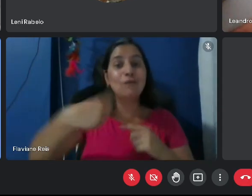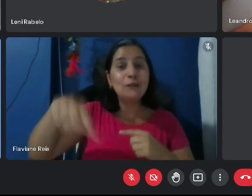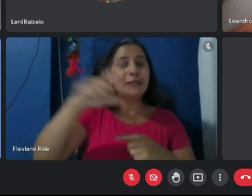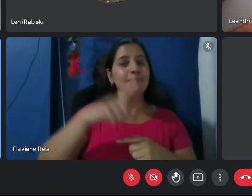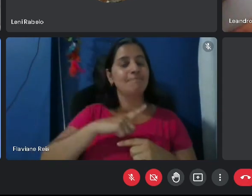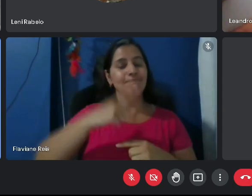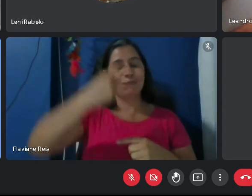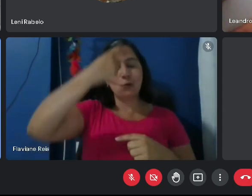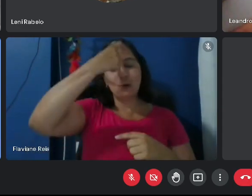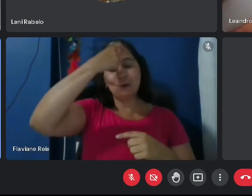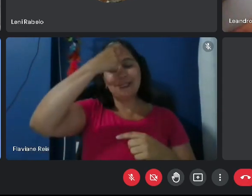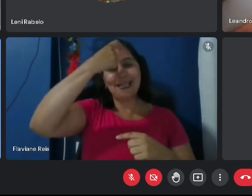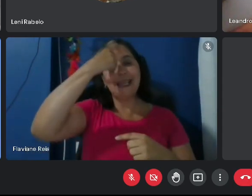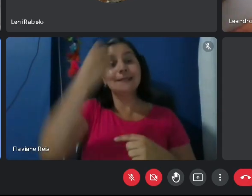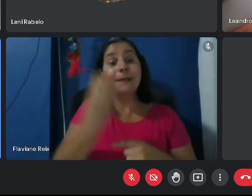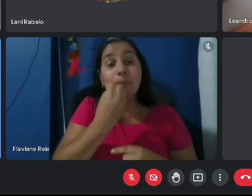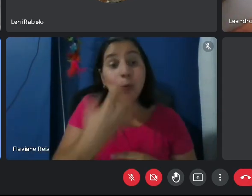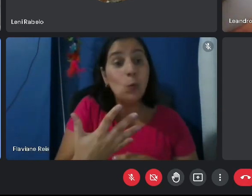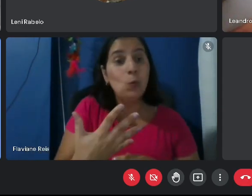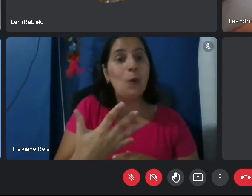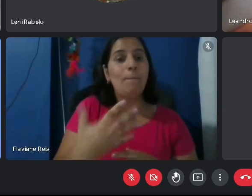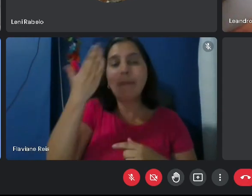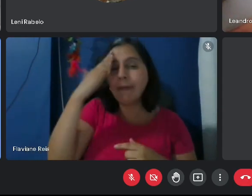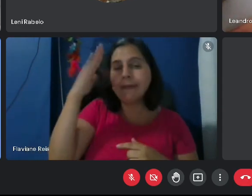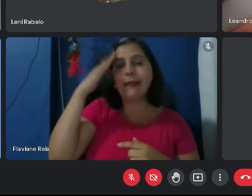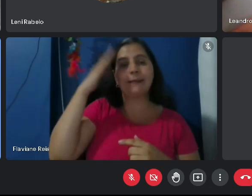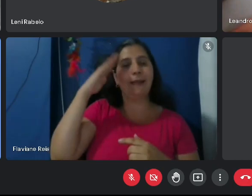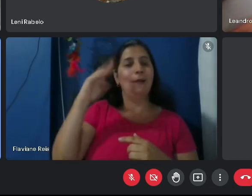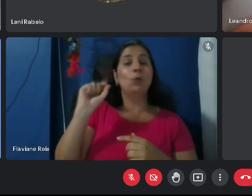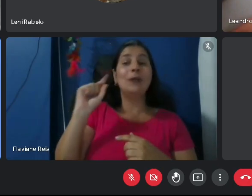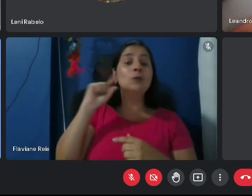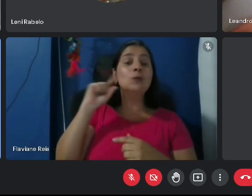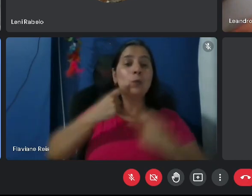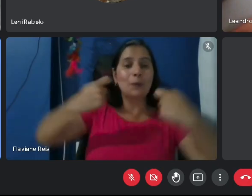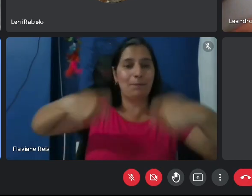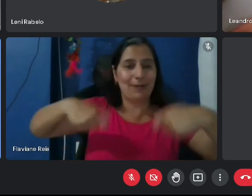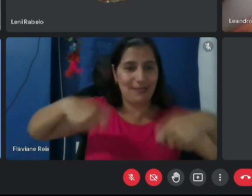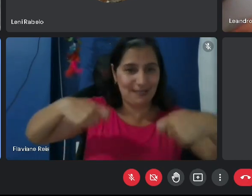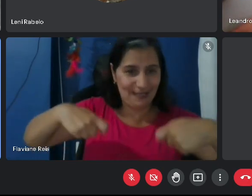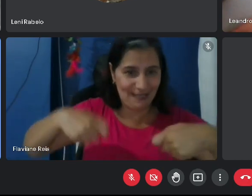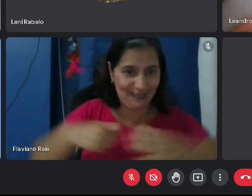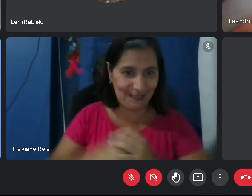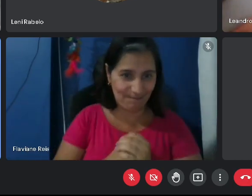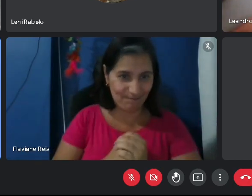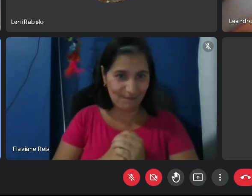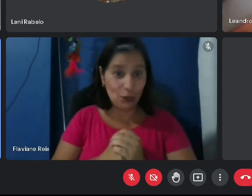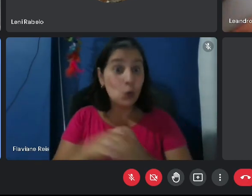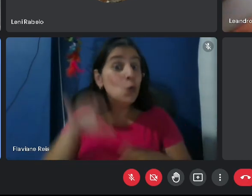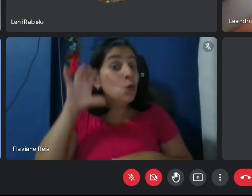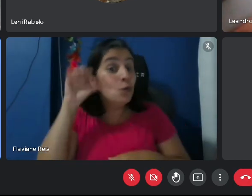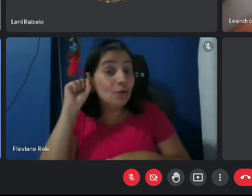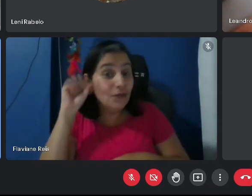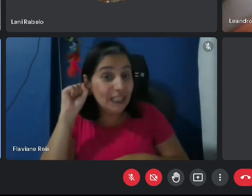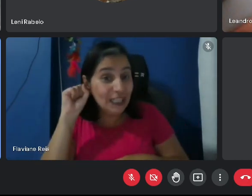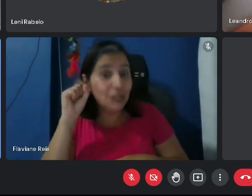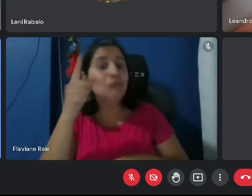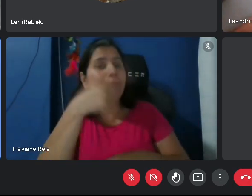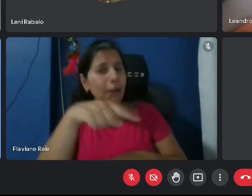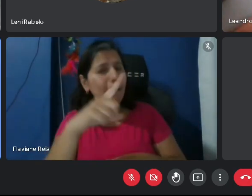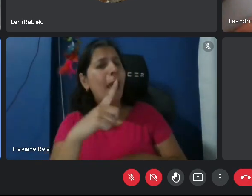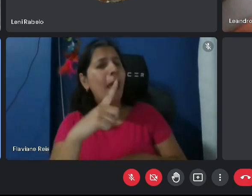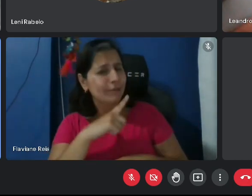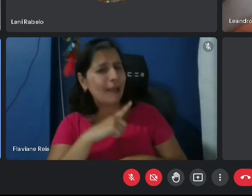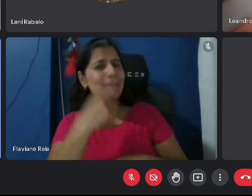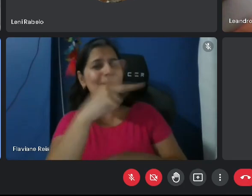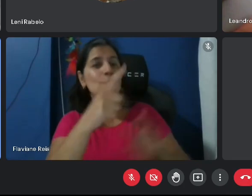obrigada. Eu torço para que todos tenham essa consciência, para que todos entendam sobre as reais